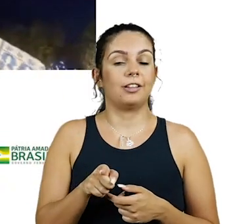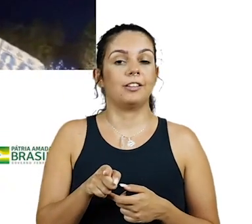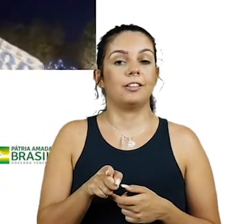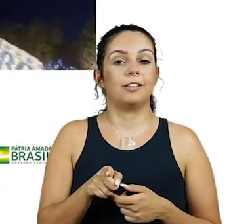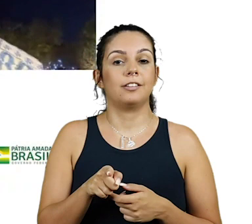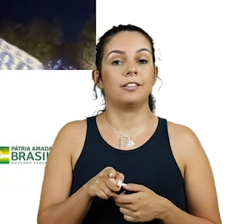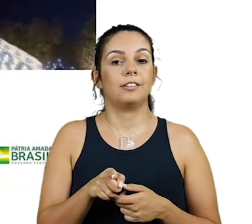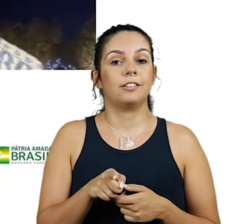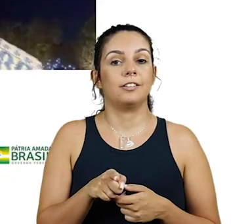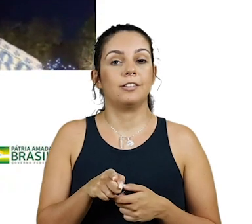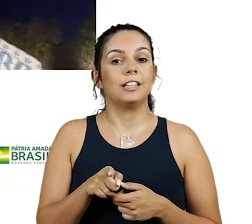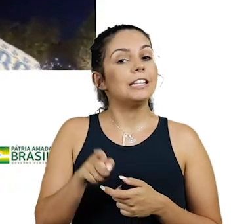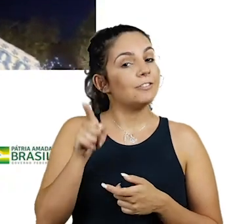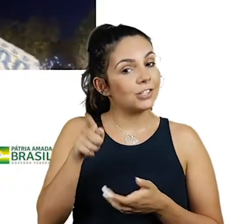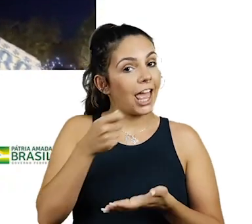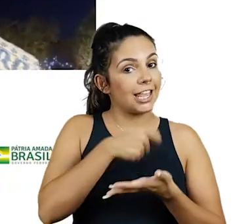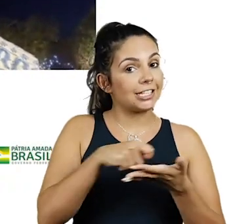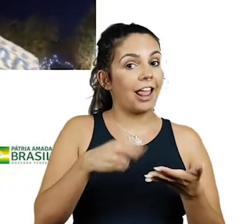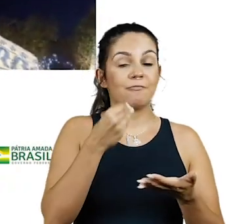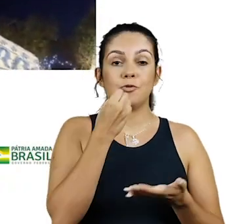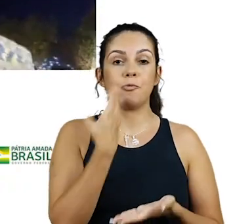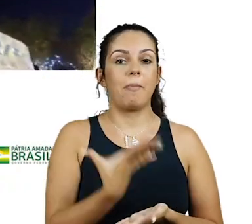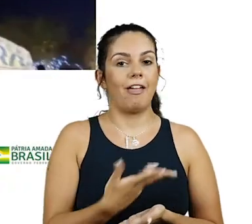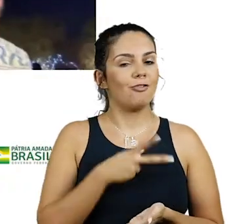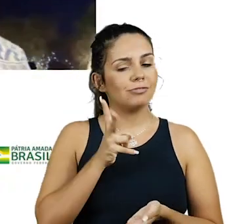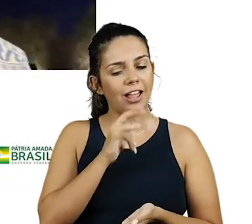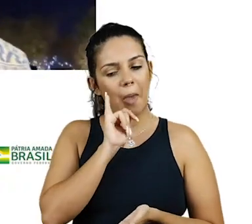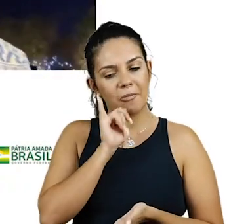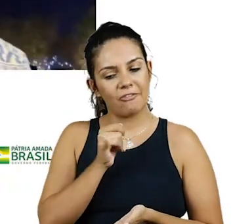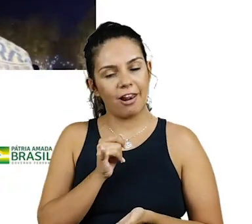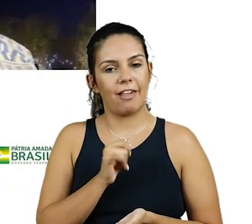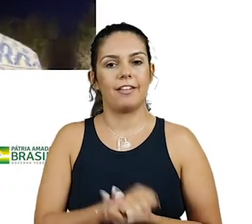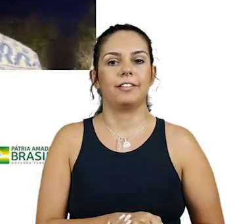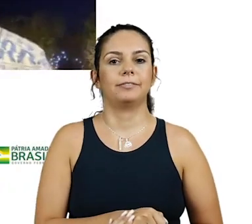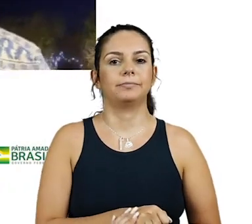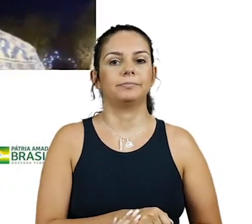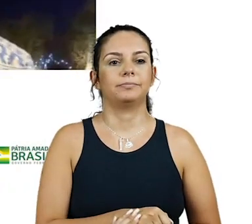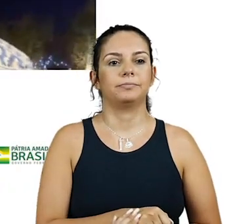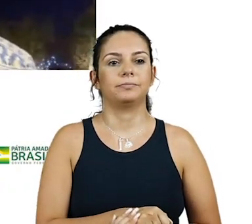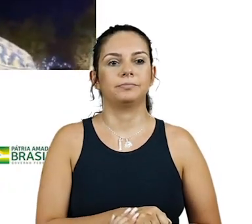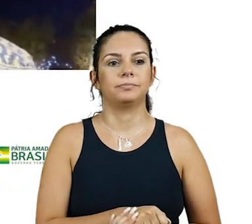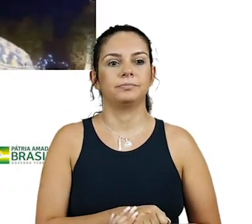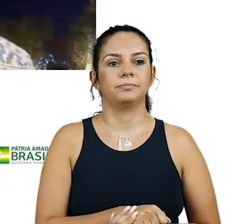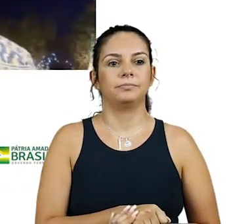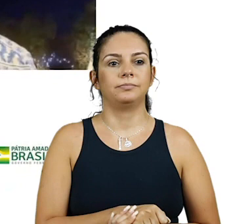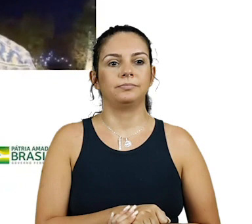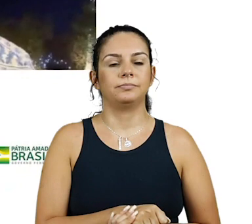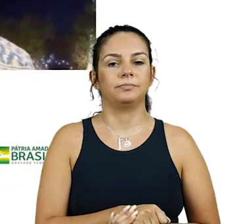as pessoas imaginavam, que você escrevia muito bem. Verdade. Fica essa